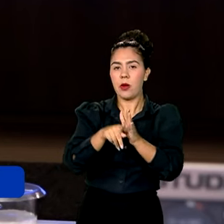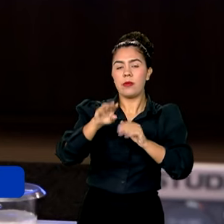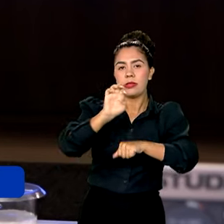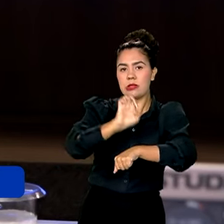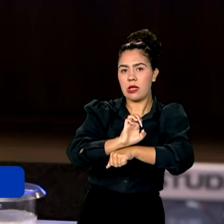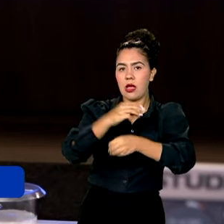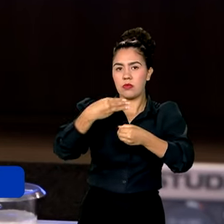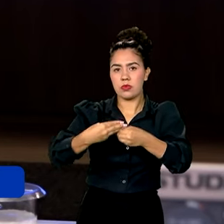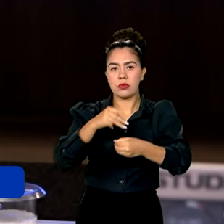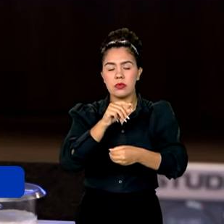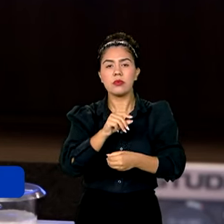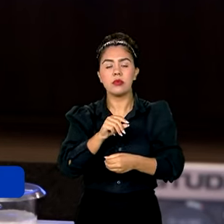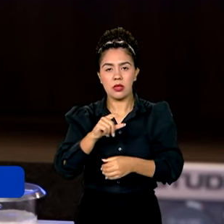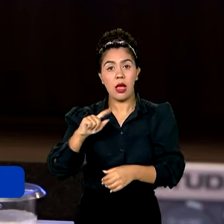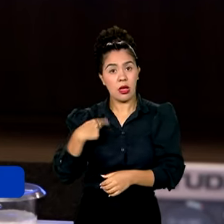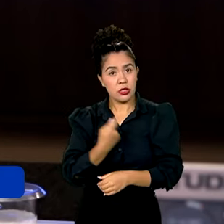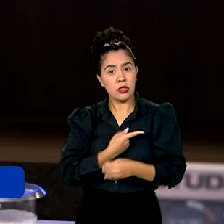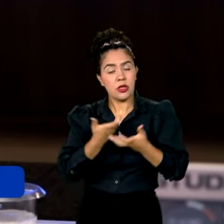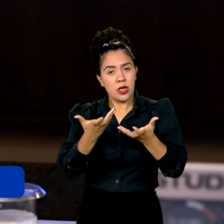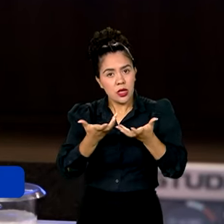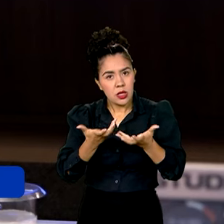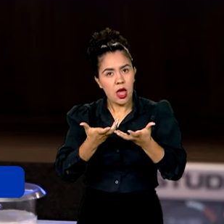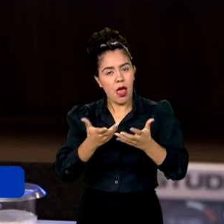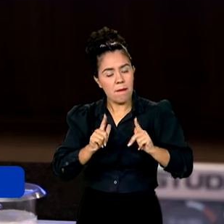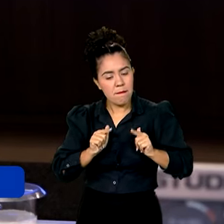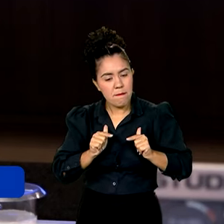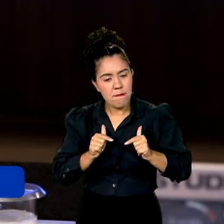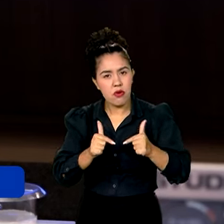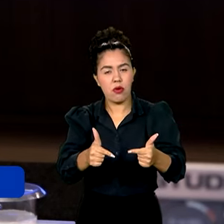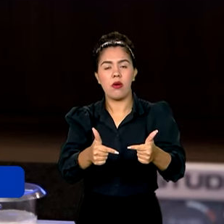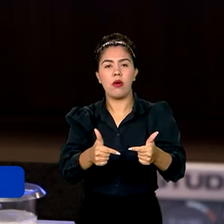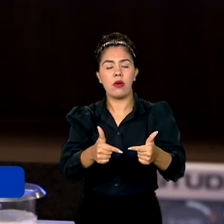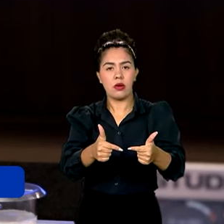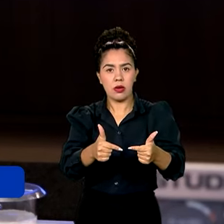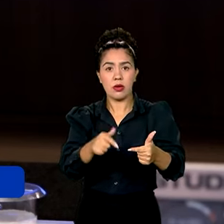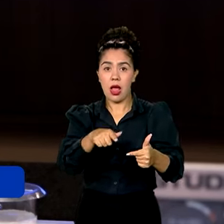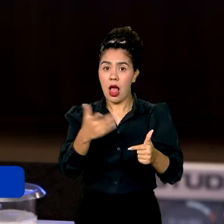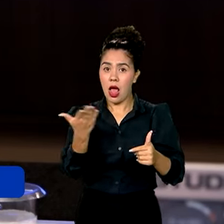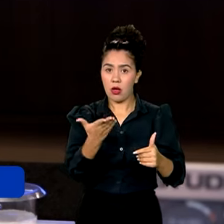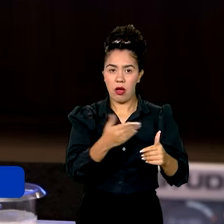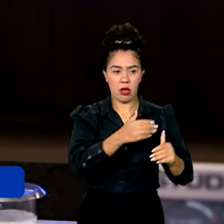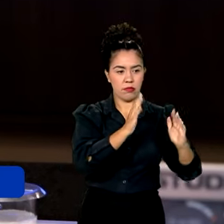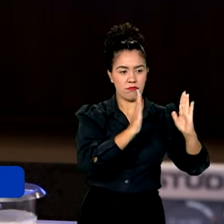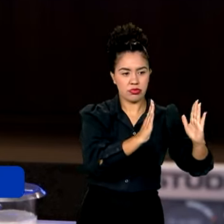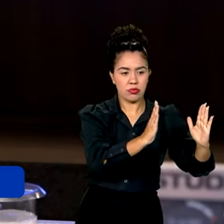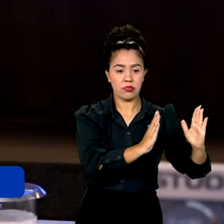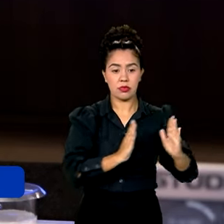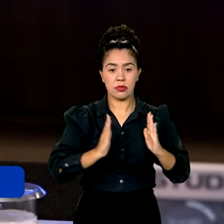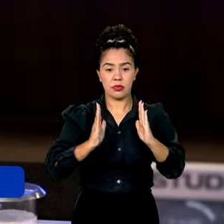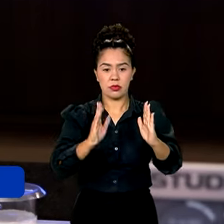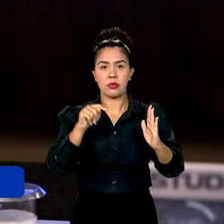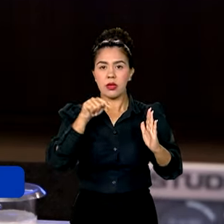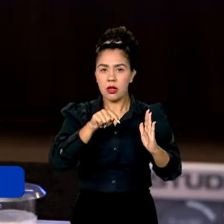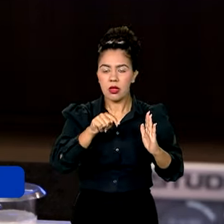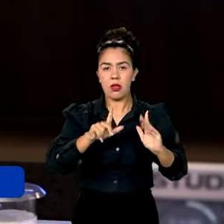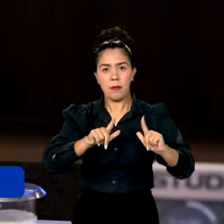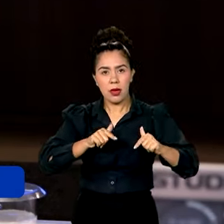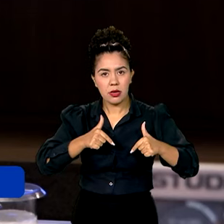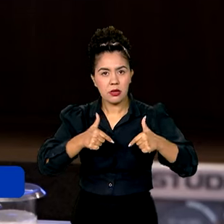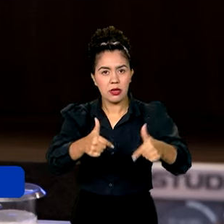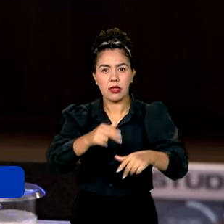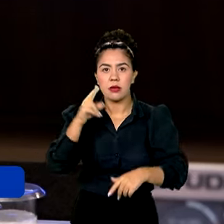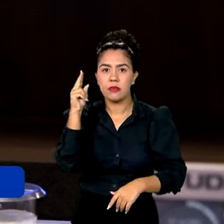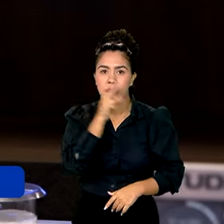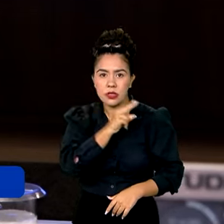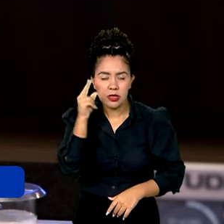Nós queremos avançar no que entendemos que já é uma nova fase do enfrentamento da emergência sanitária